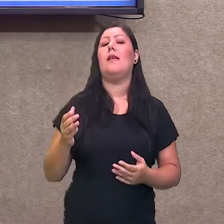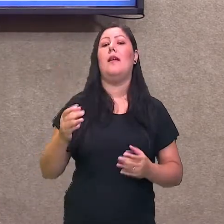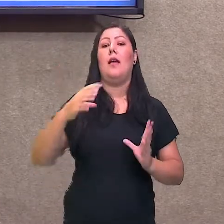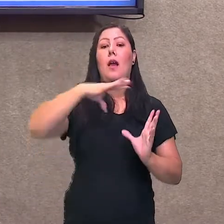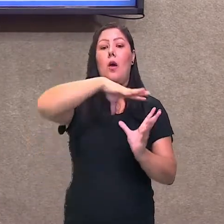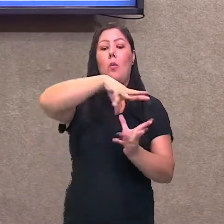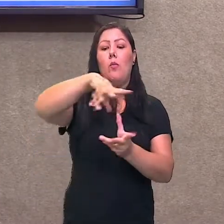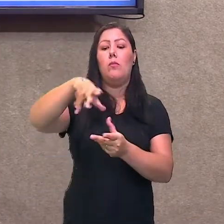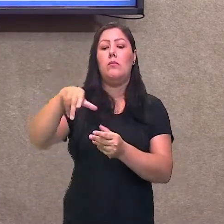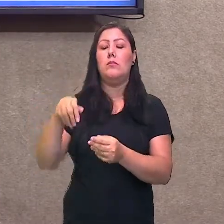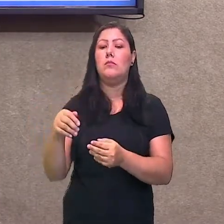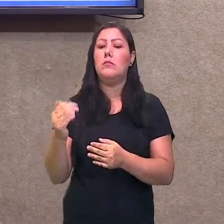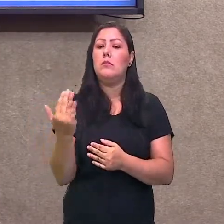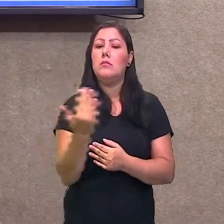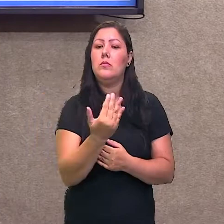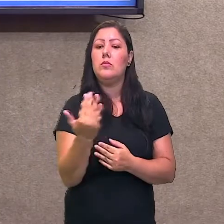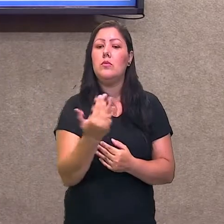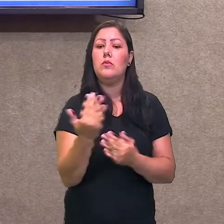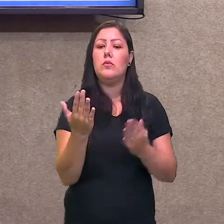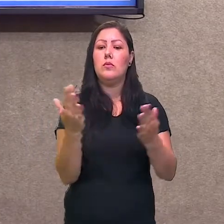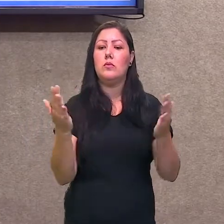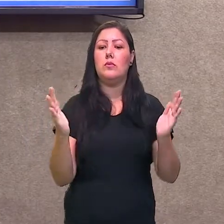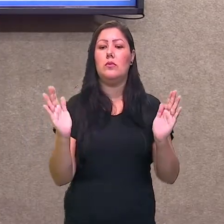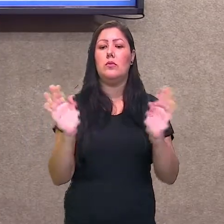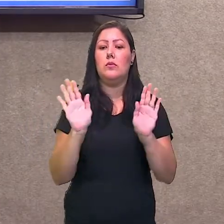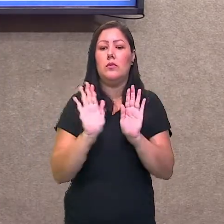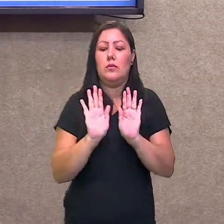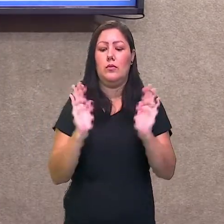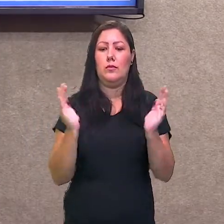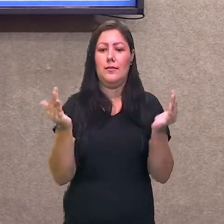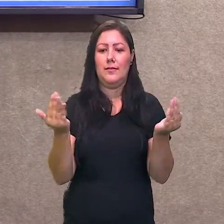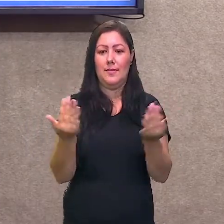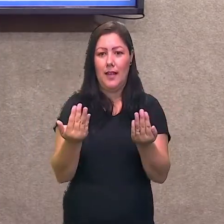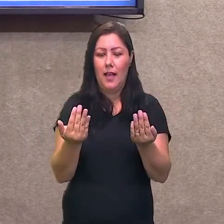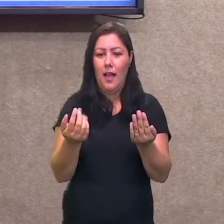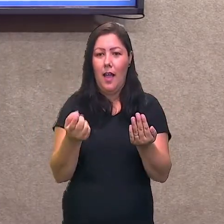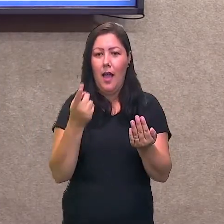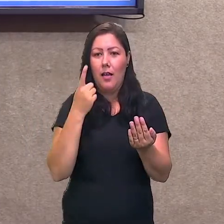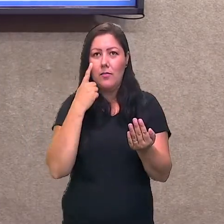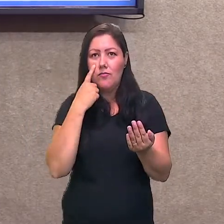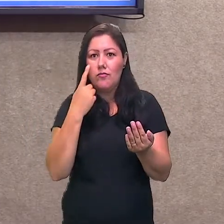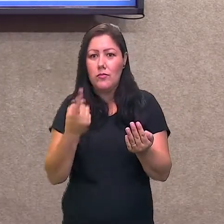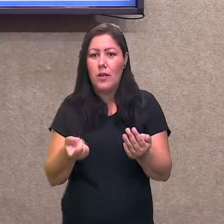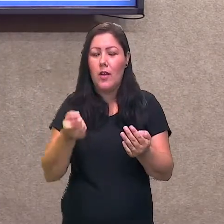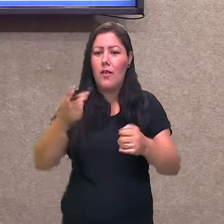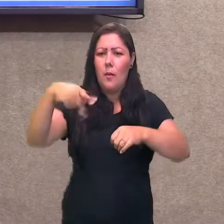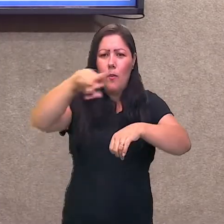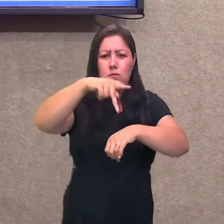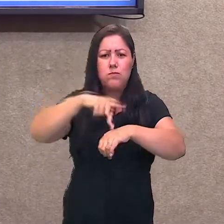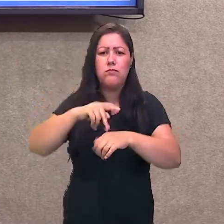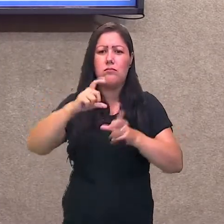mundo. Em primeiro lugar, nós temos aqui